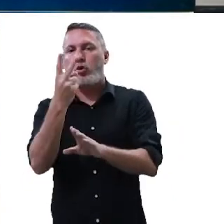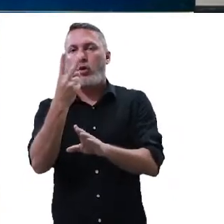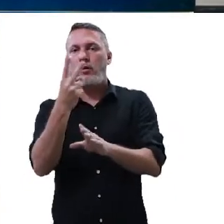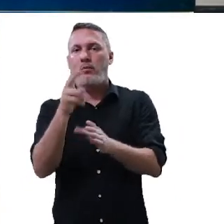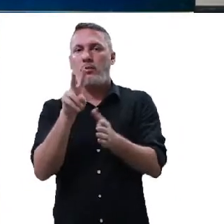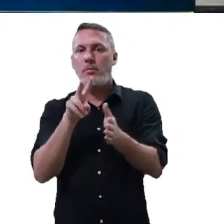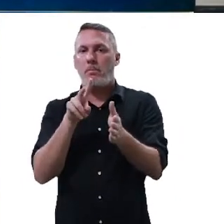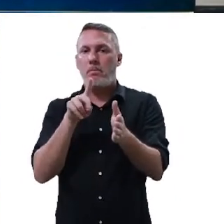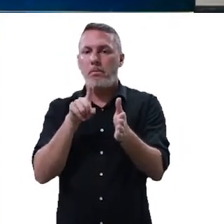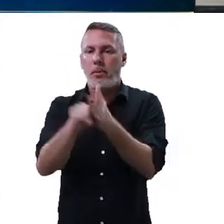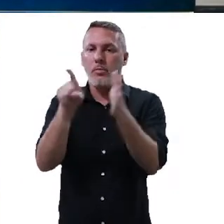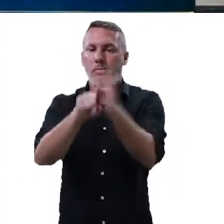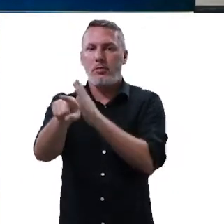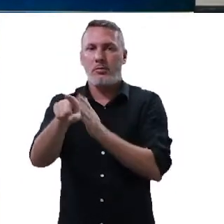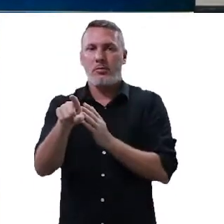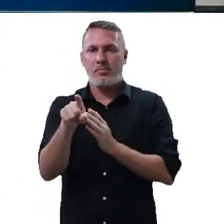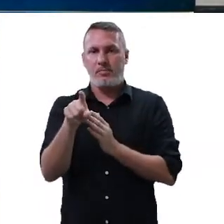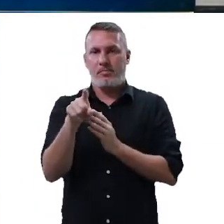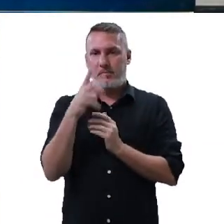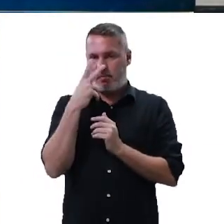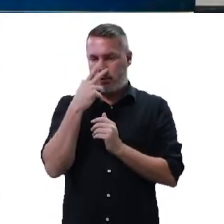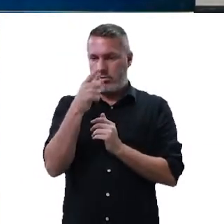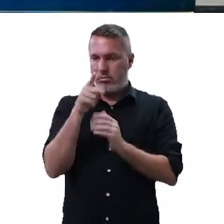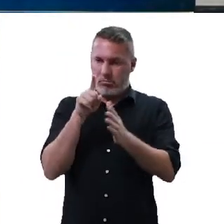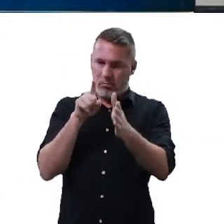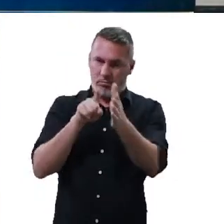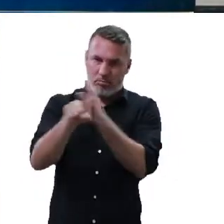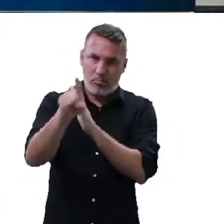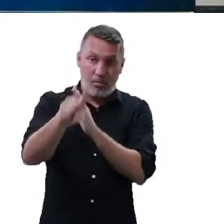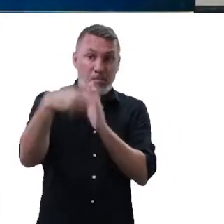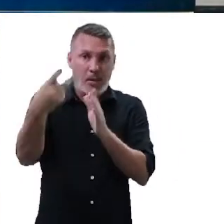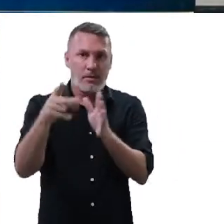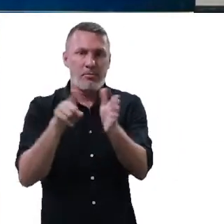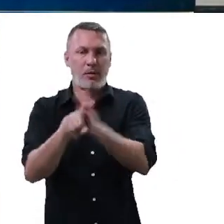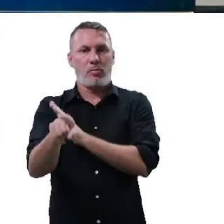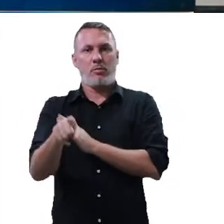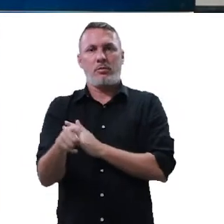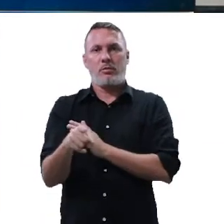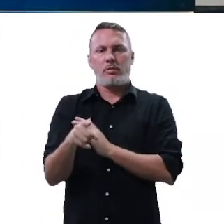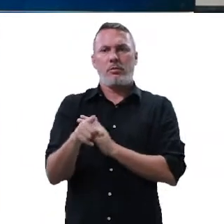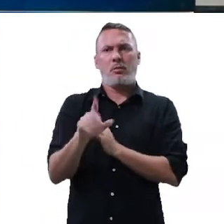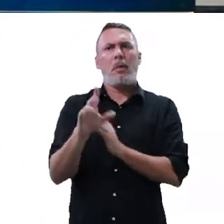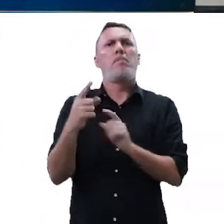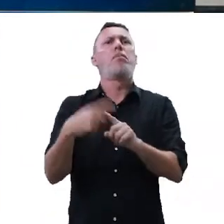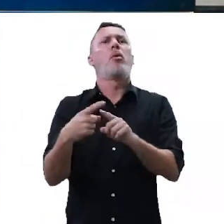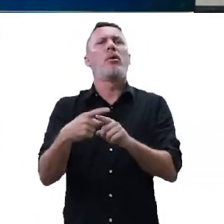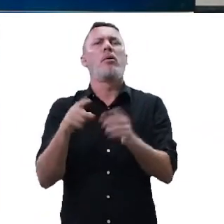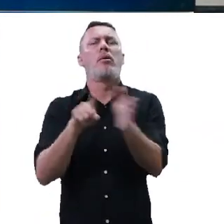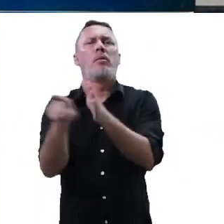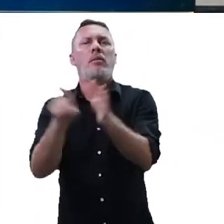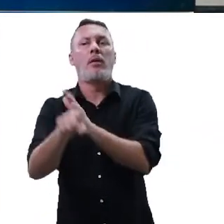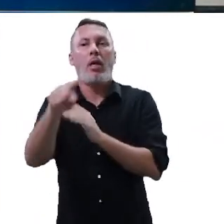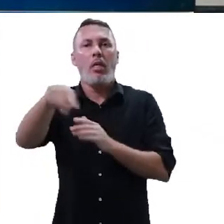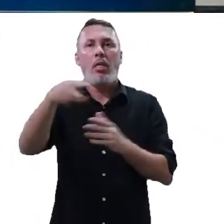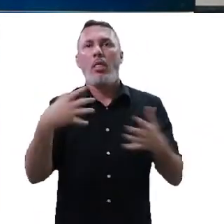Então, você refuta uma questão fazendo perguntas.